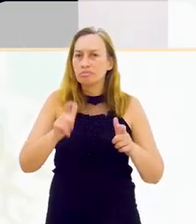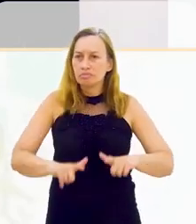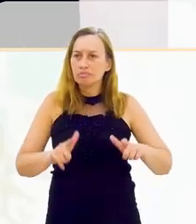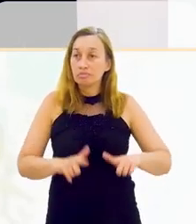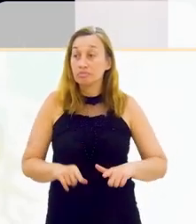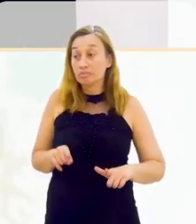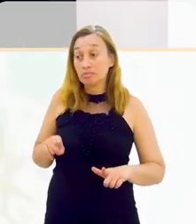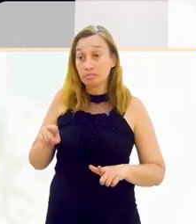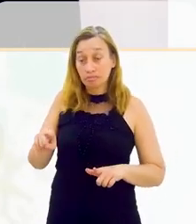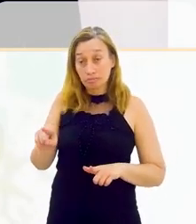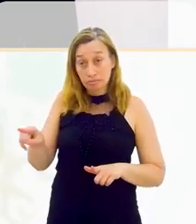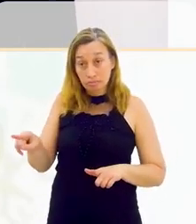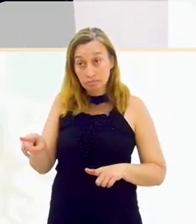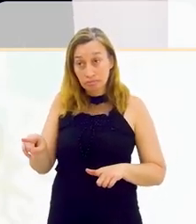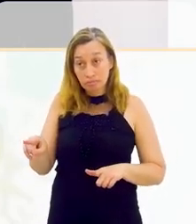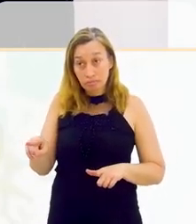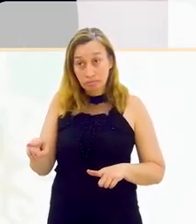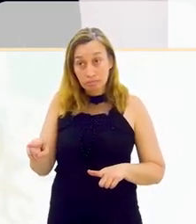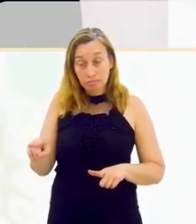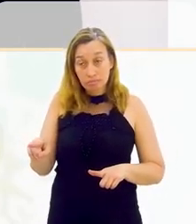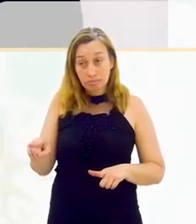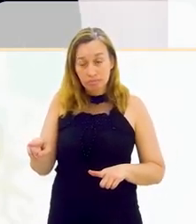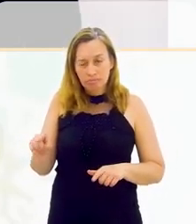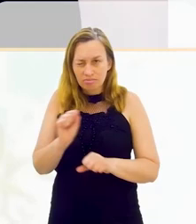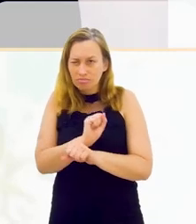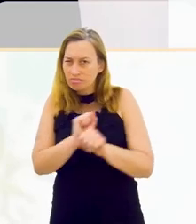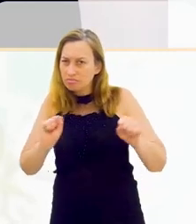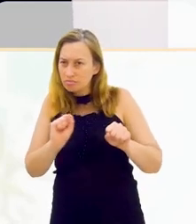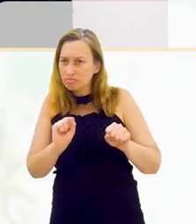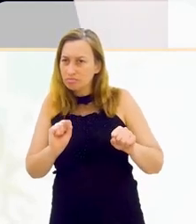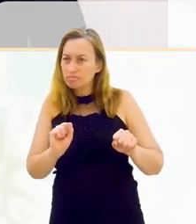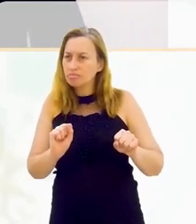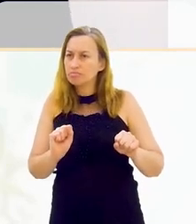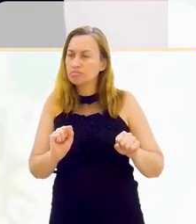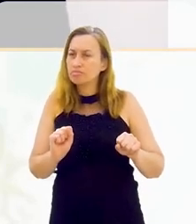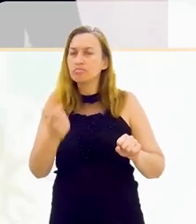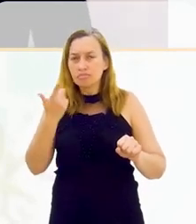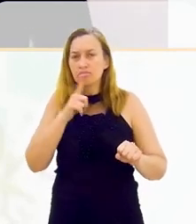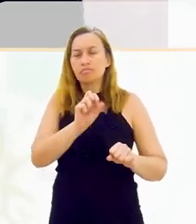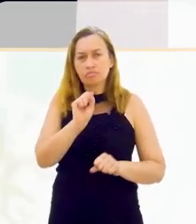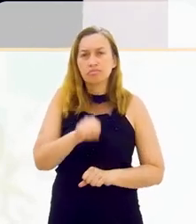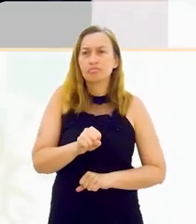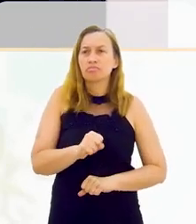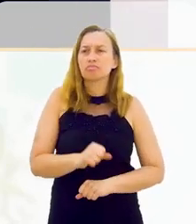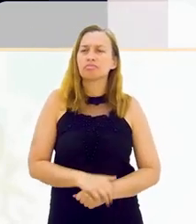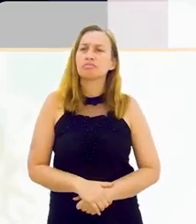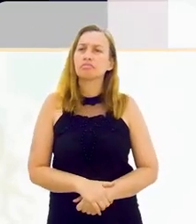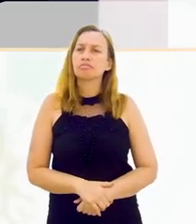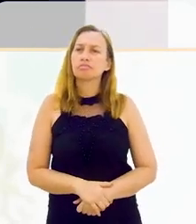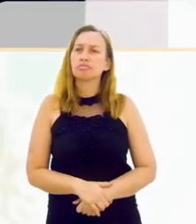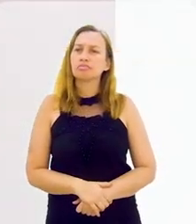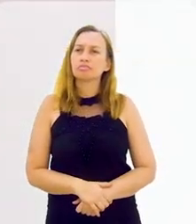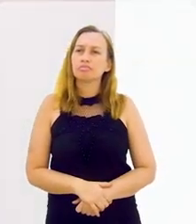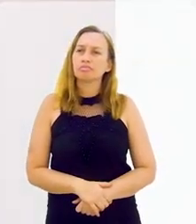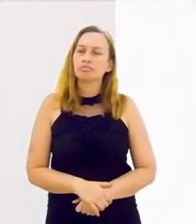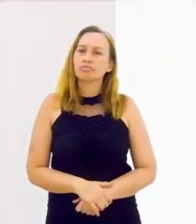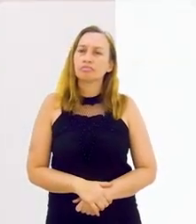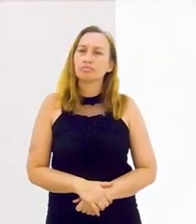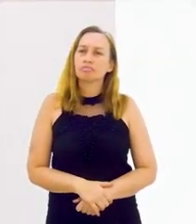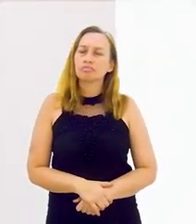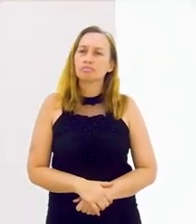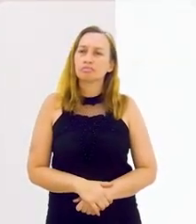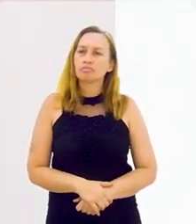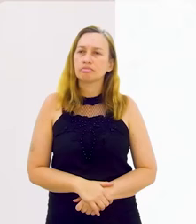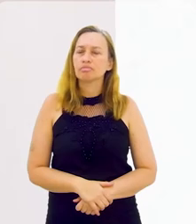conquistaram lugares assim que para eles talvez seriam impossíveis, né? Não, é a gente Impossível. mostrar que é possível,